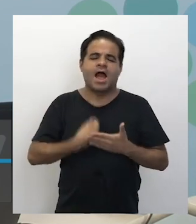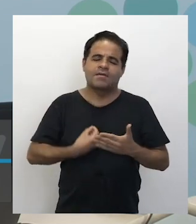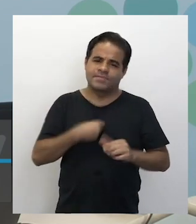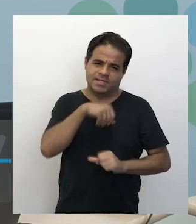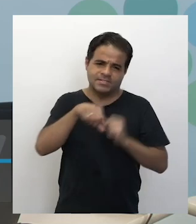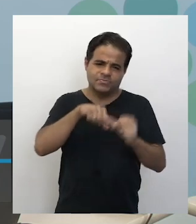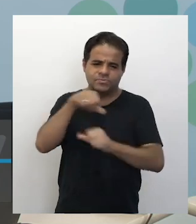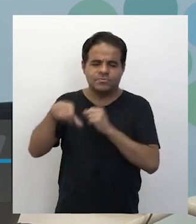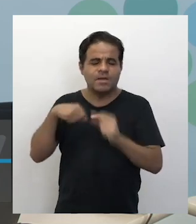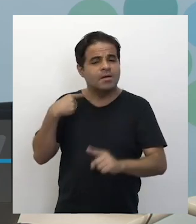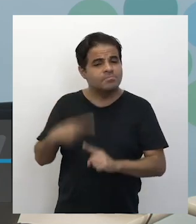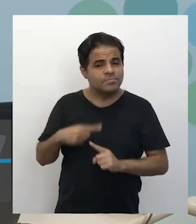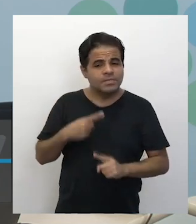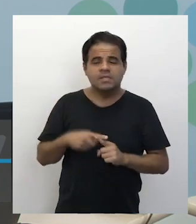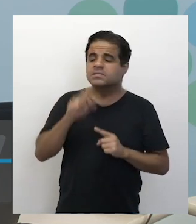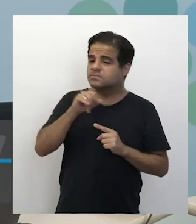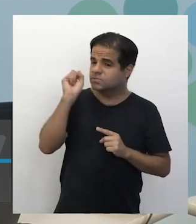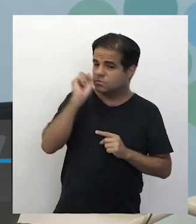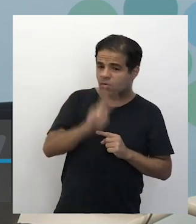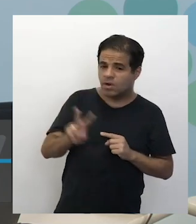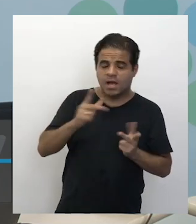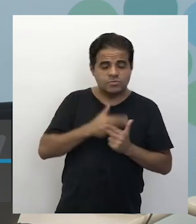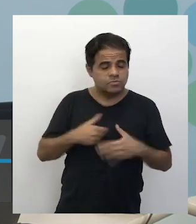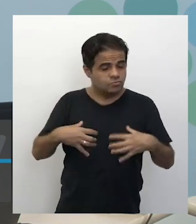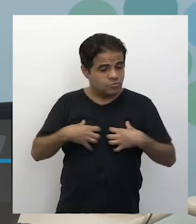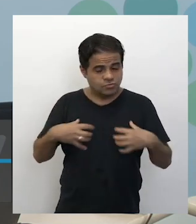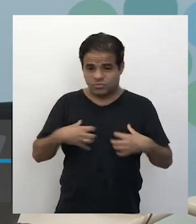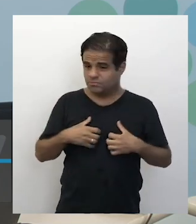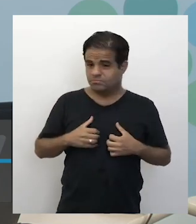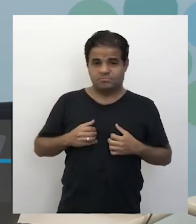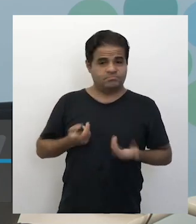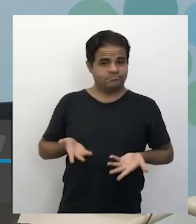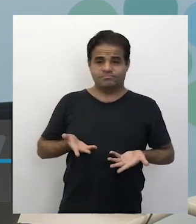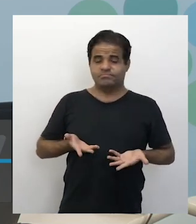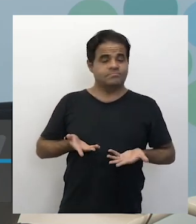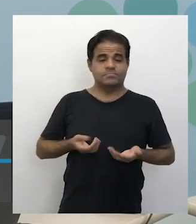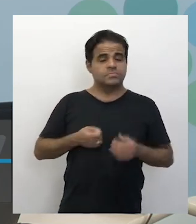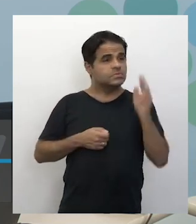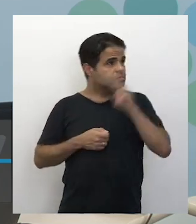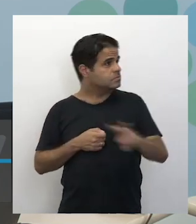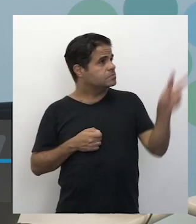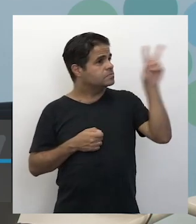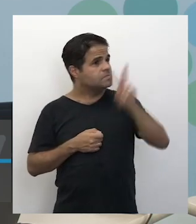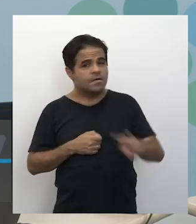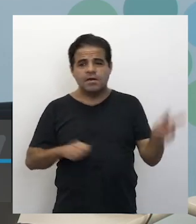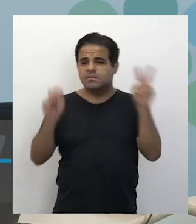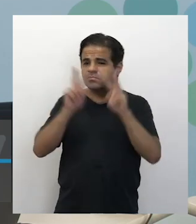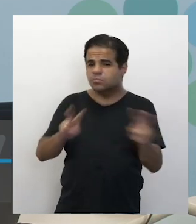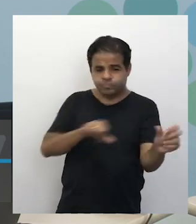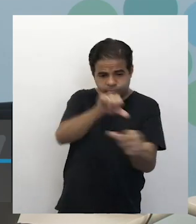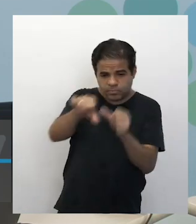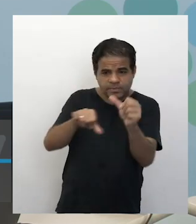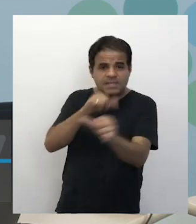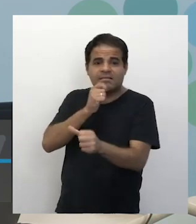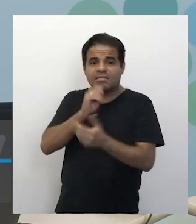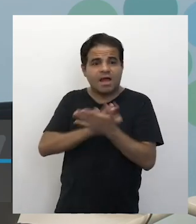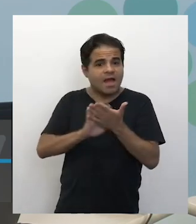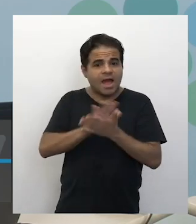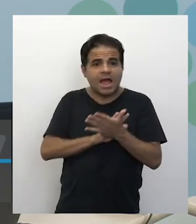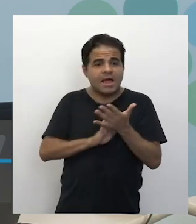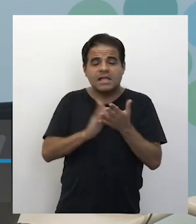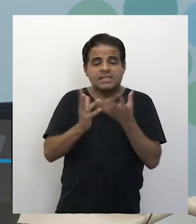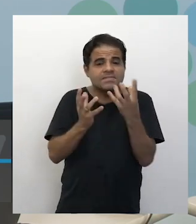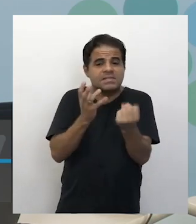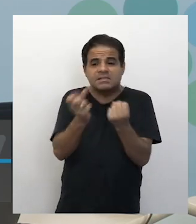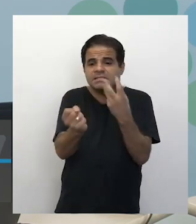quê? Porque se a gente olha para as coisas só do jeito que elas são e não enxerga nenhuma possibilidade de mudança, a gente vai aceitando as coisas